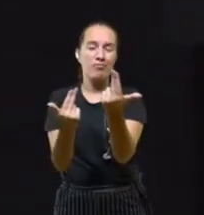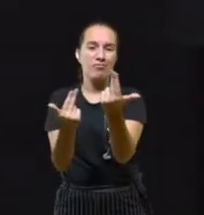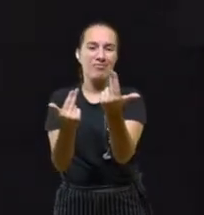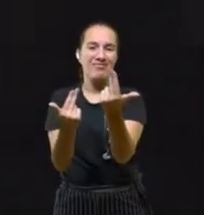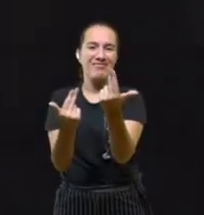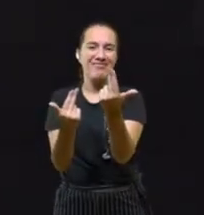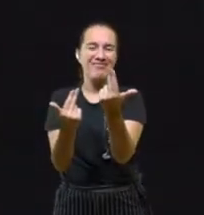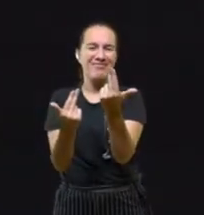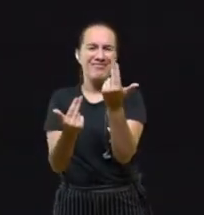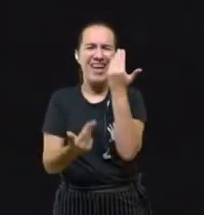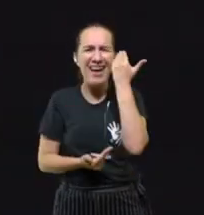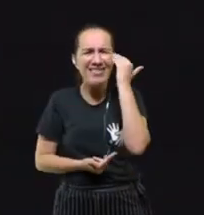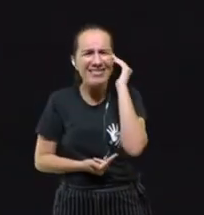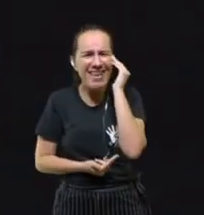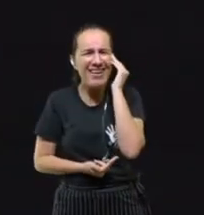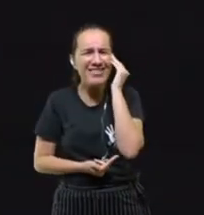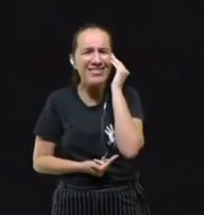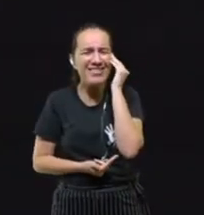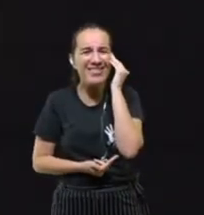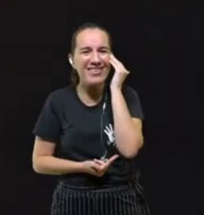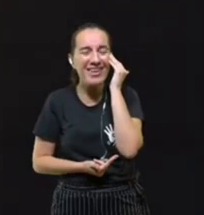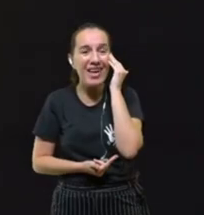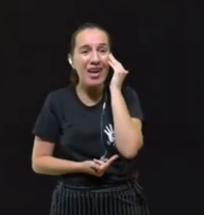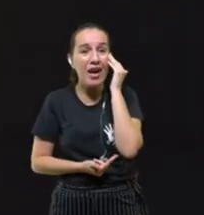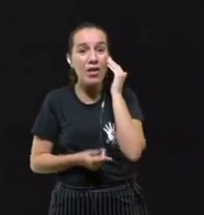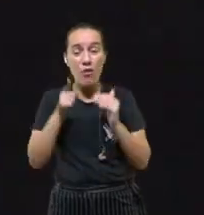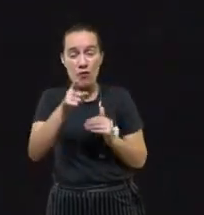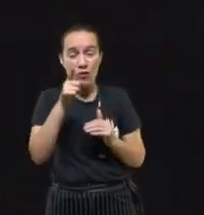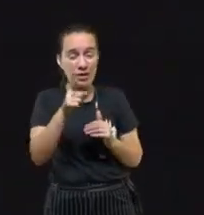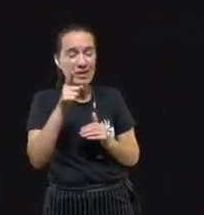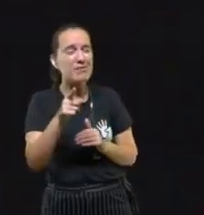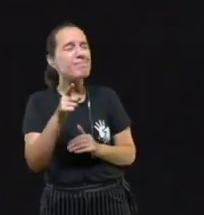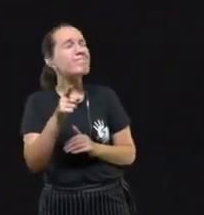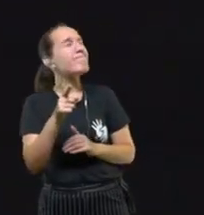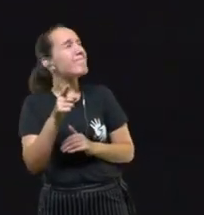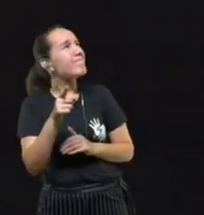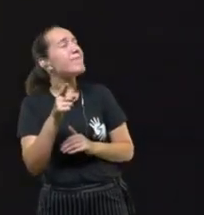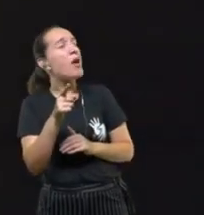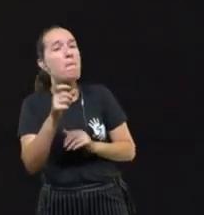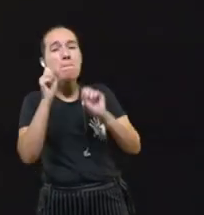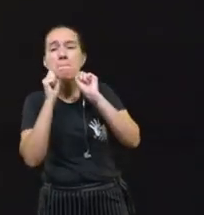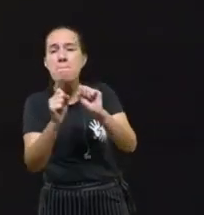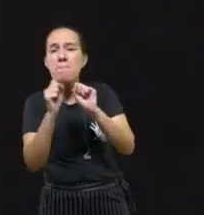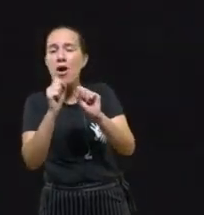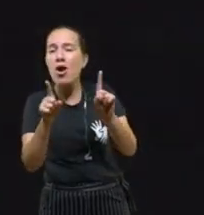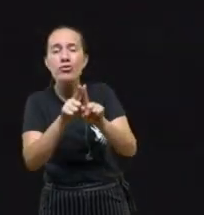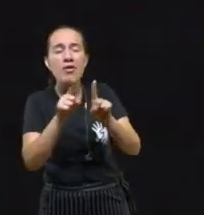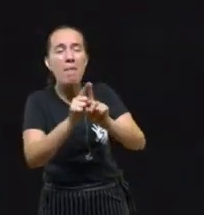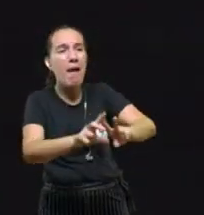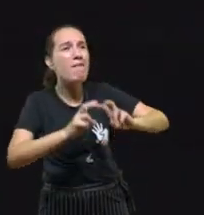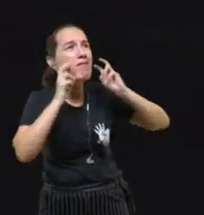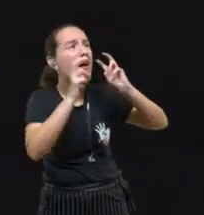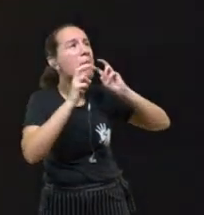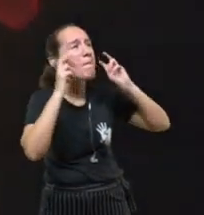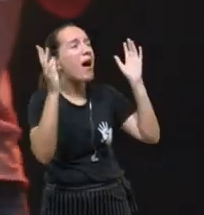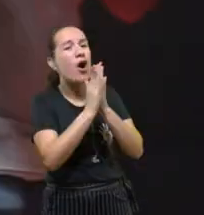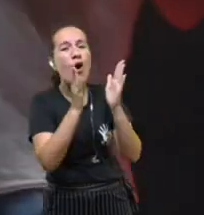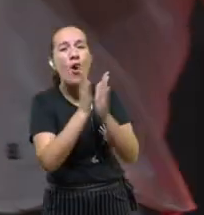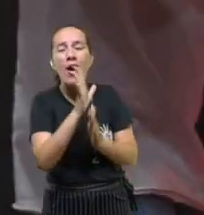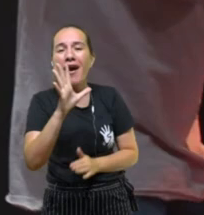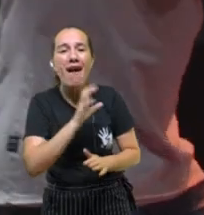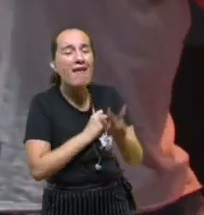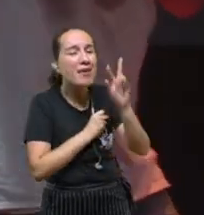que você aborde o Senhor, que você ama ao Senhor, que você clama e ore,